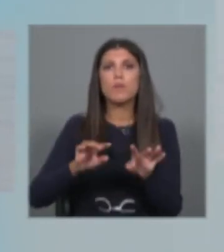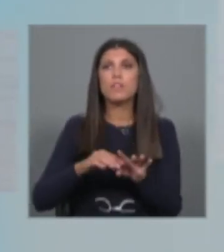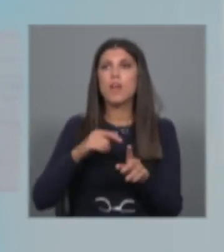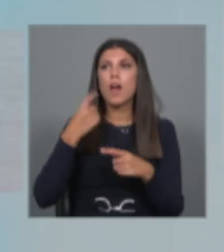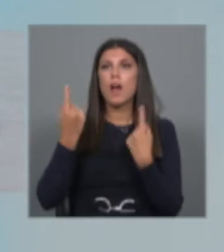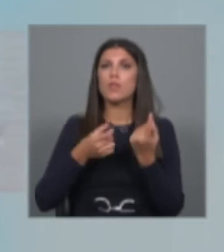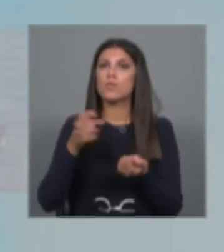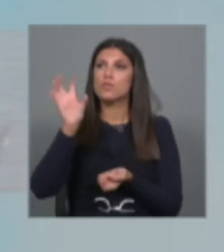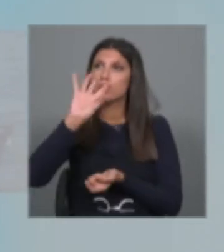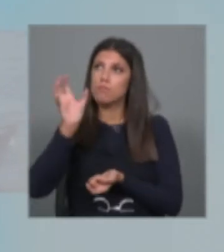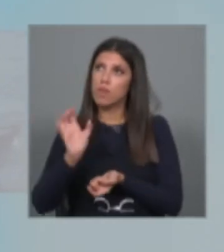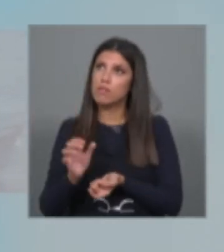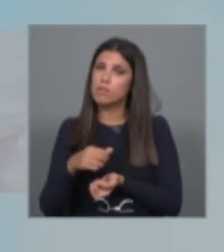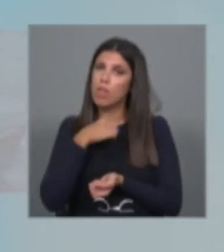frequente,